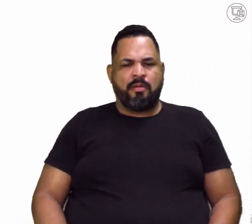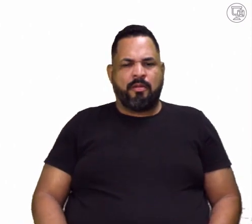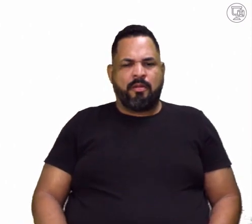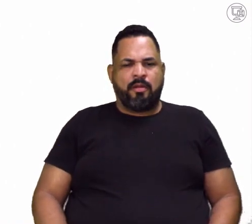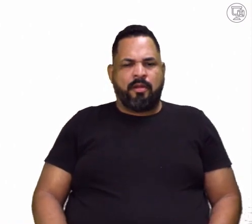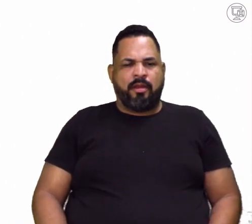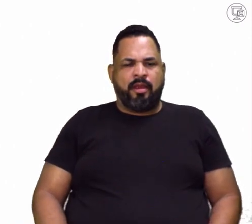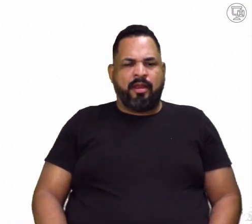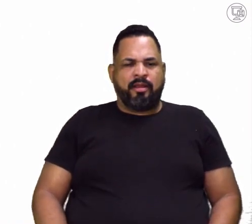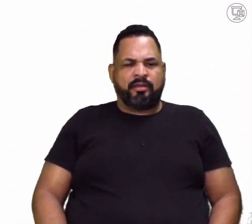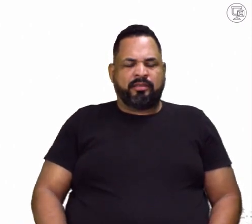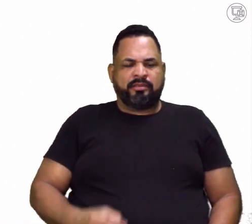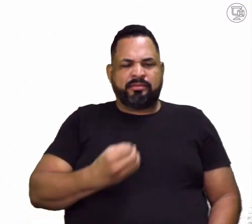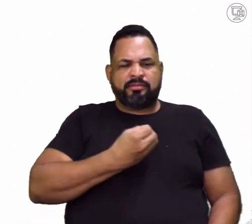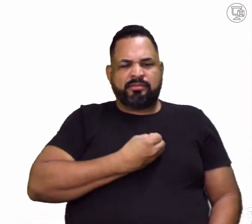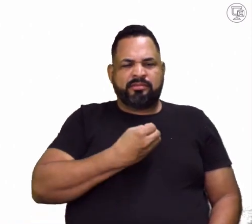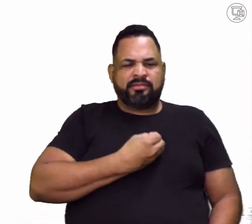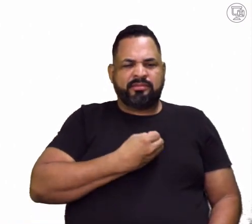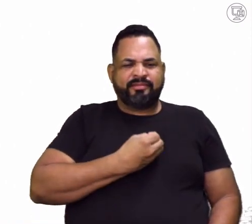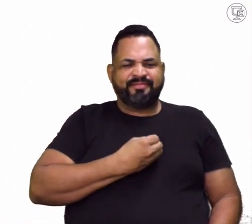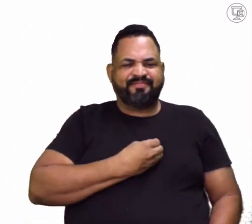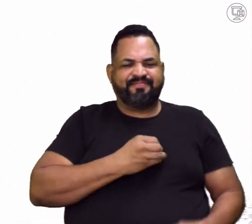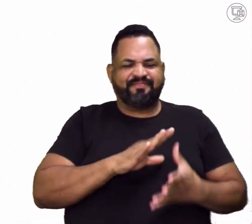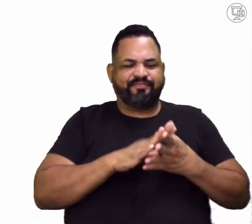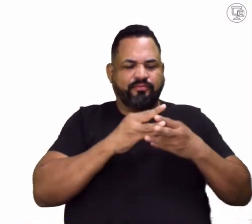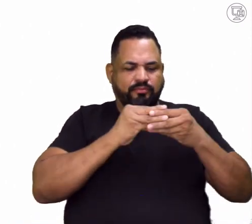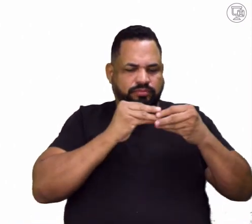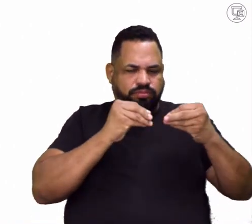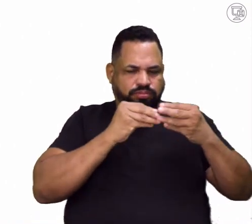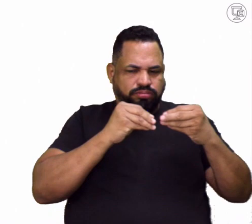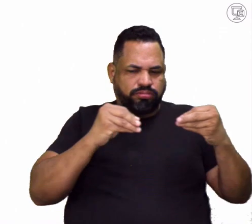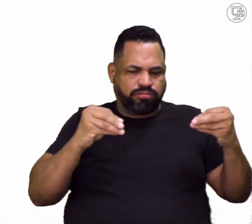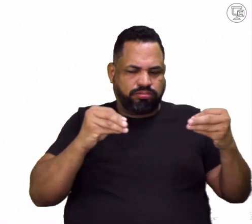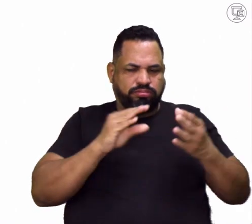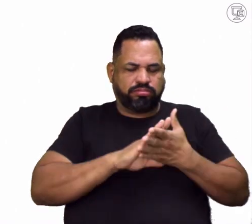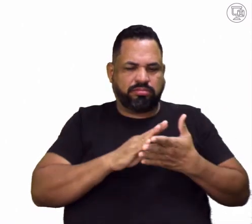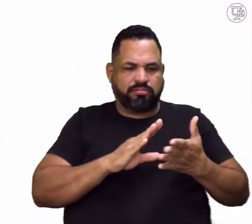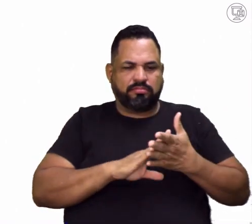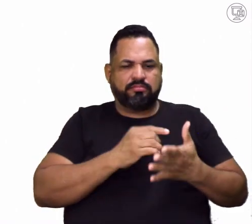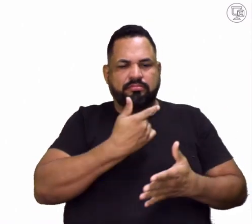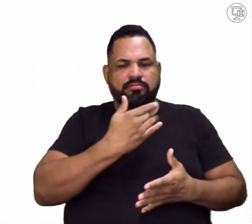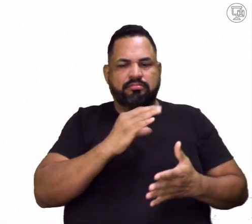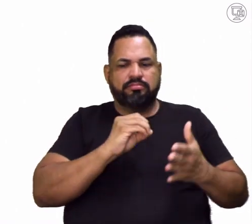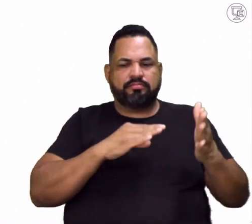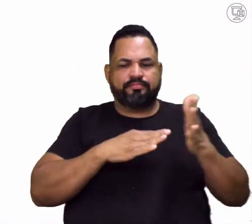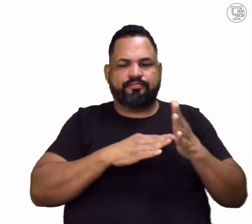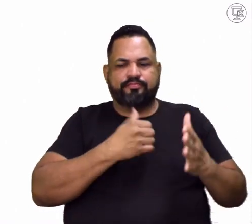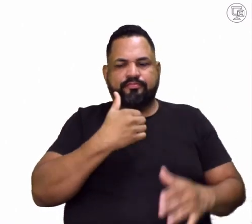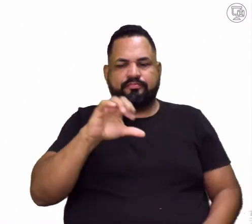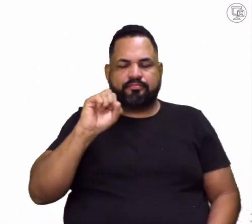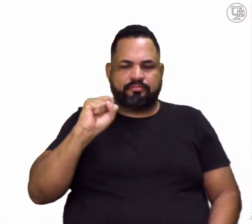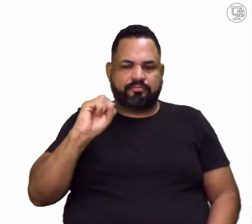incentivo coeficiente de dilatação e variação da temperatura de 20 até 80